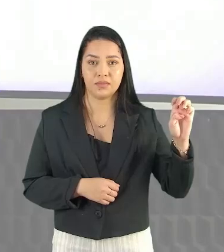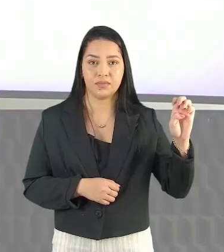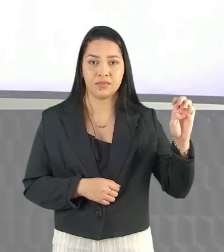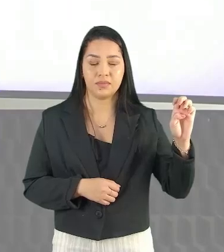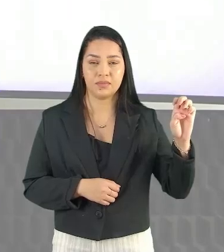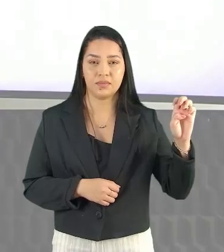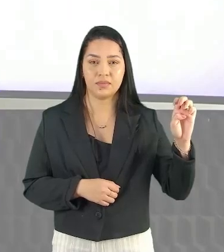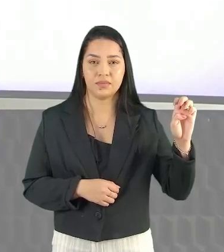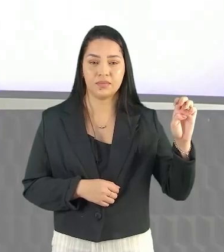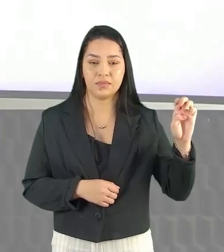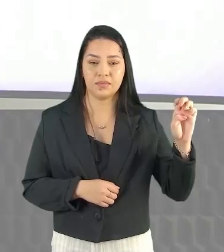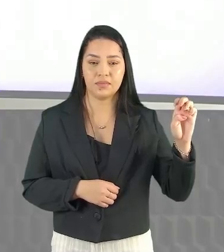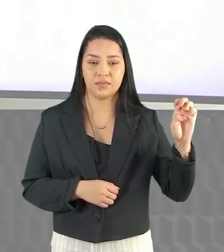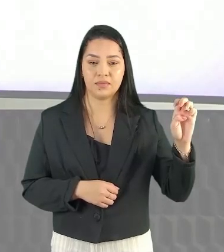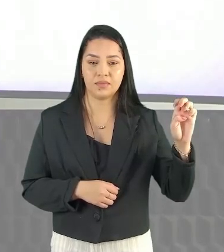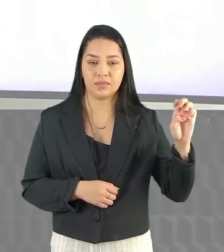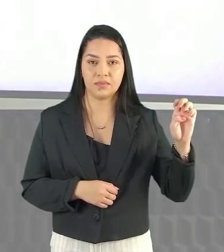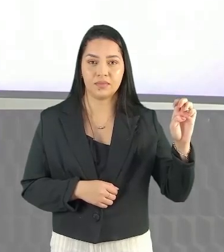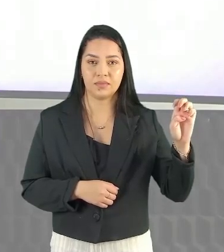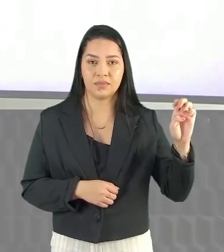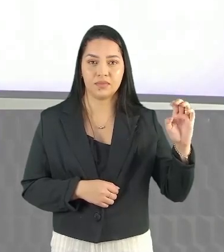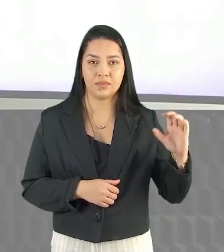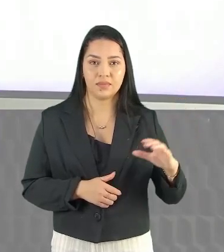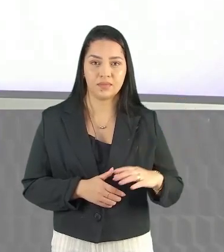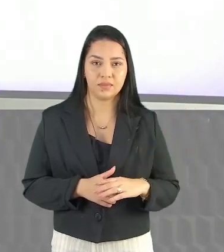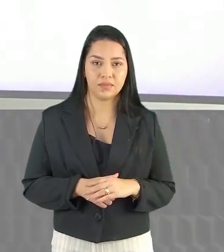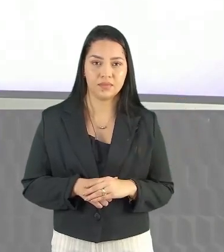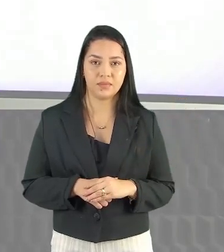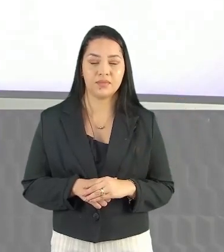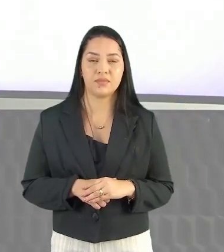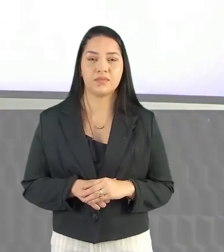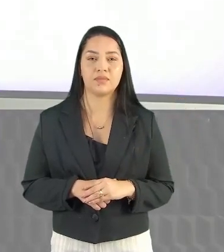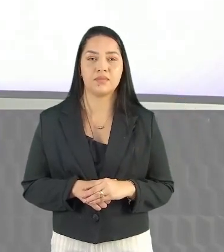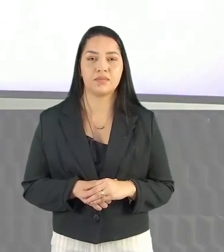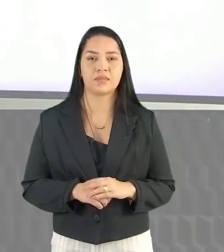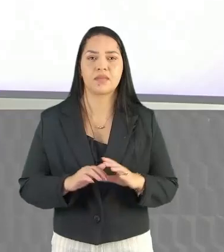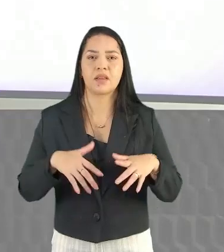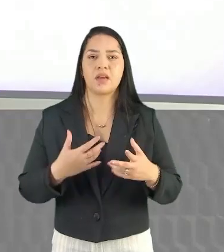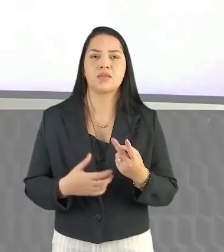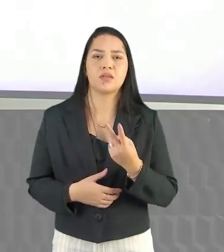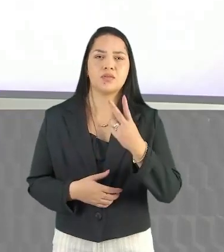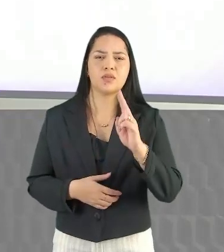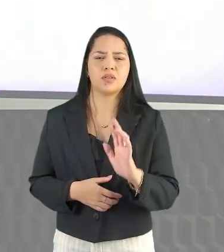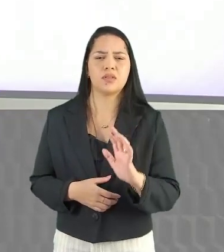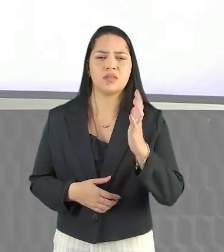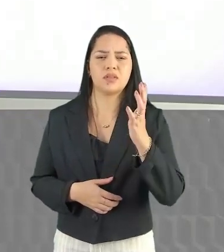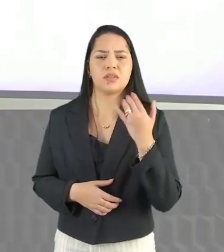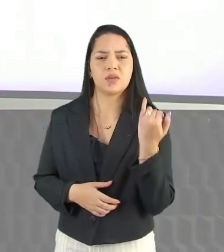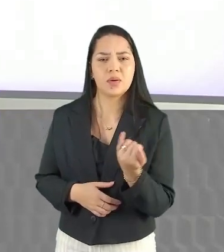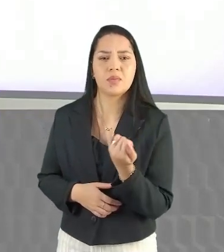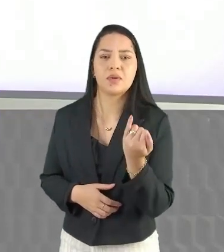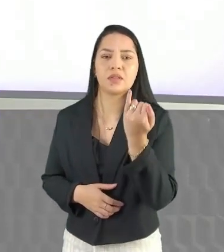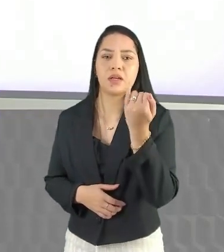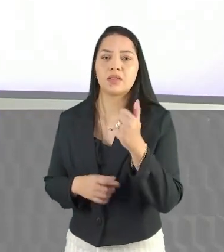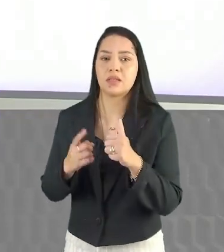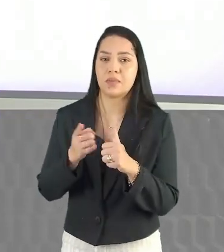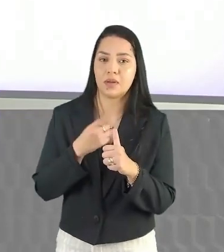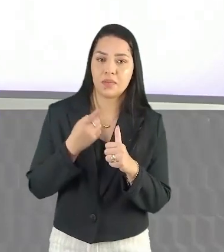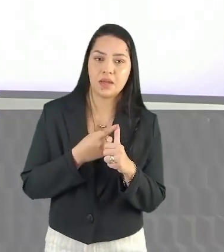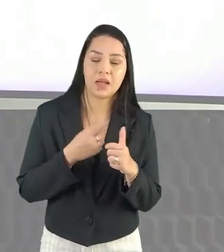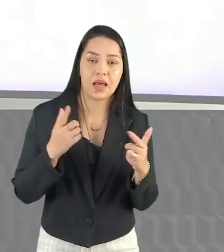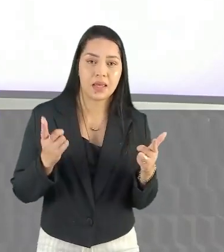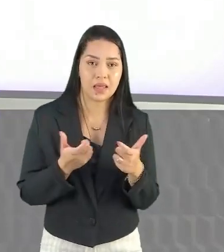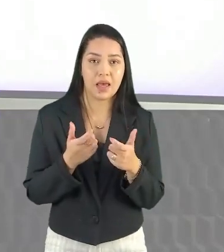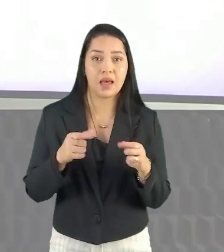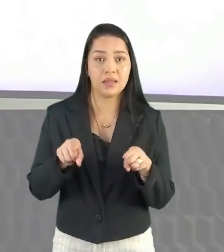para a industrialização, aproveitando a recessão europeia e norte-americana. Então, são dois eventos muito importantes. A Primeira Guerra Mundial